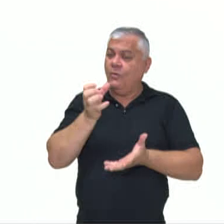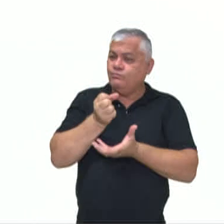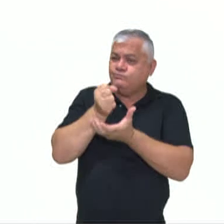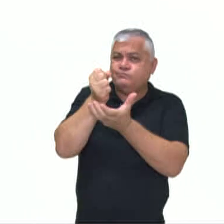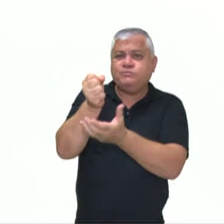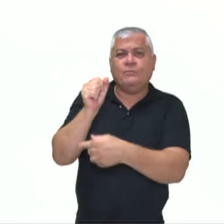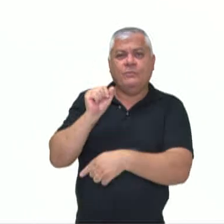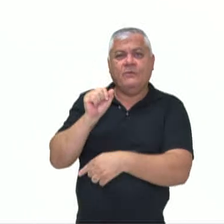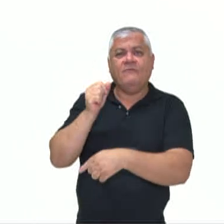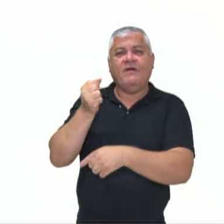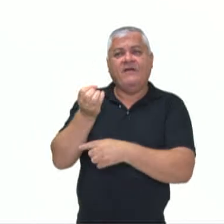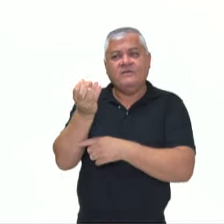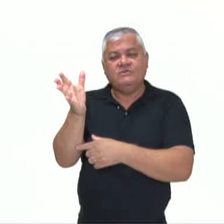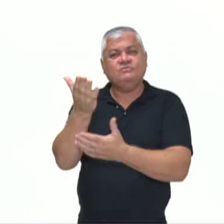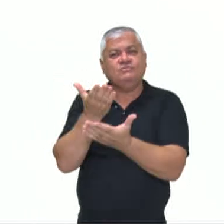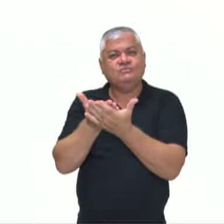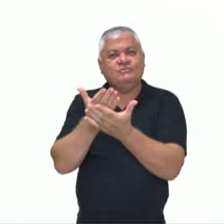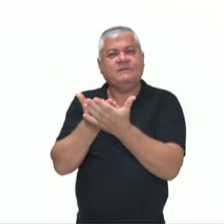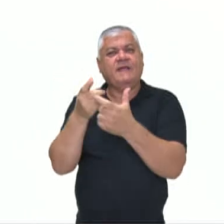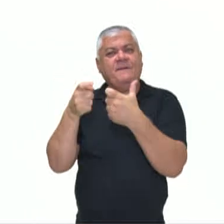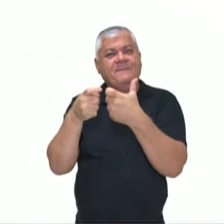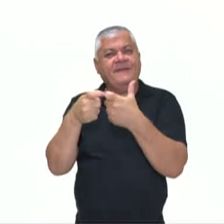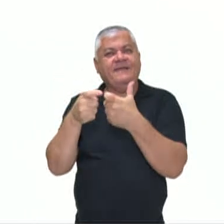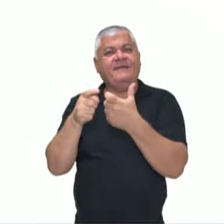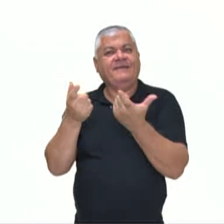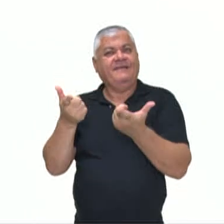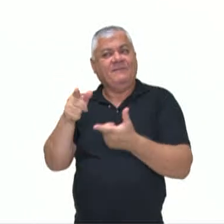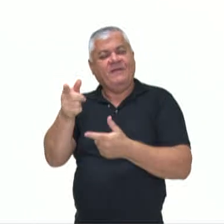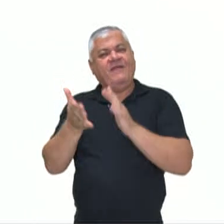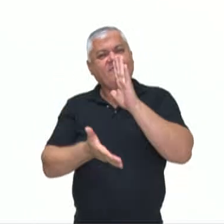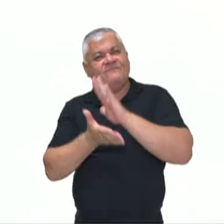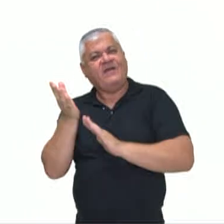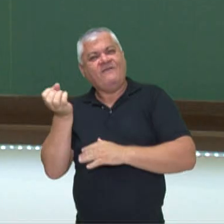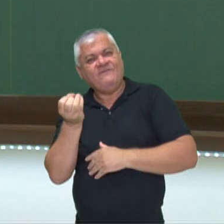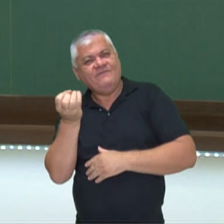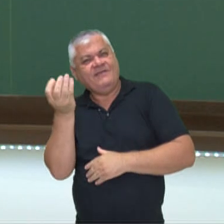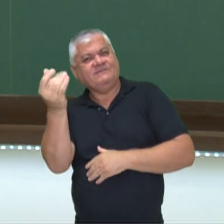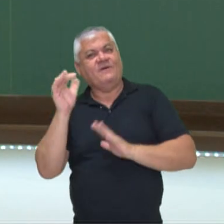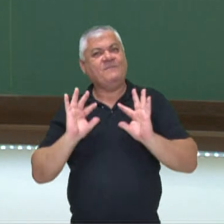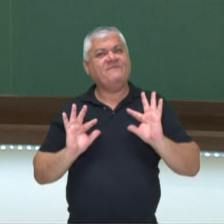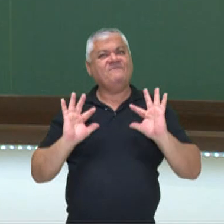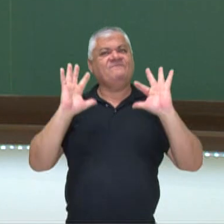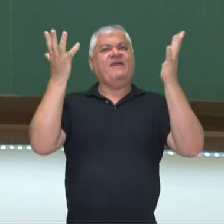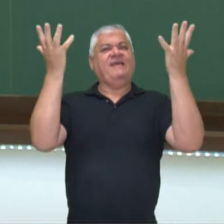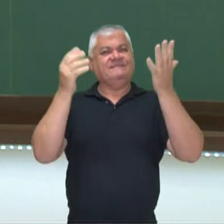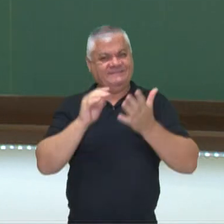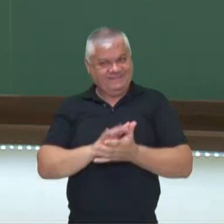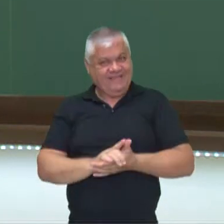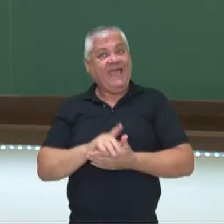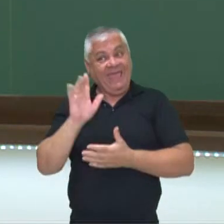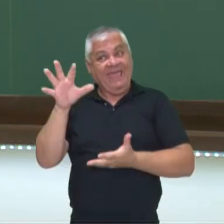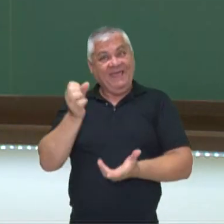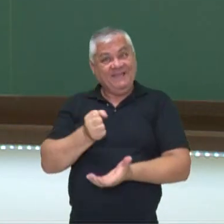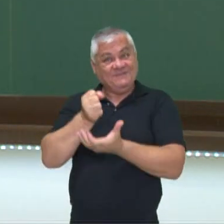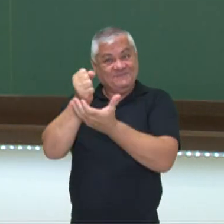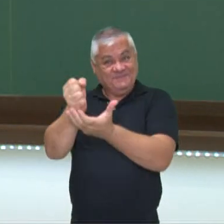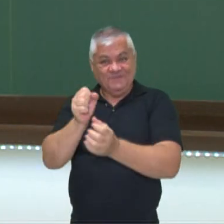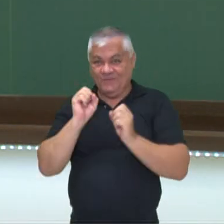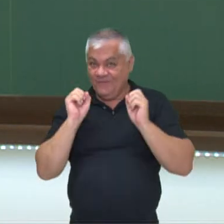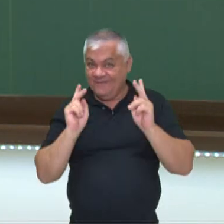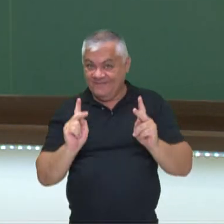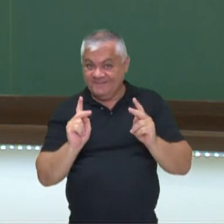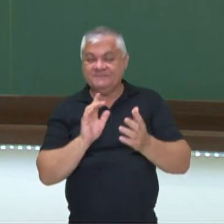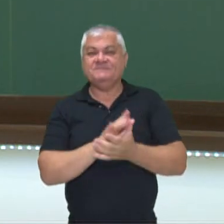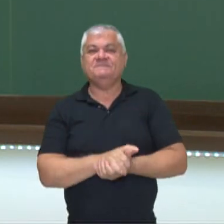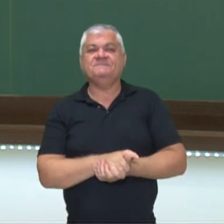bolsa de estudo e por isso querem fazer uma festa de despedida para ela. Una beca quer dizer uma bolsa. Tranquilo?